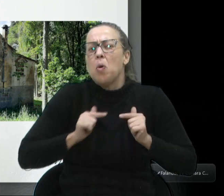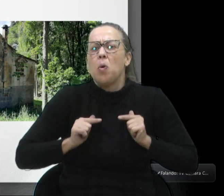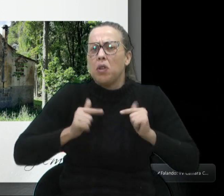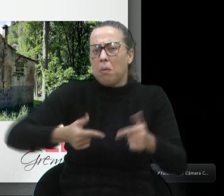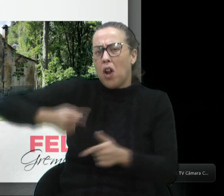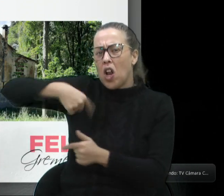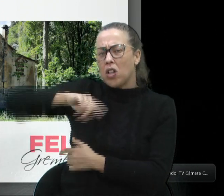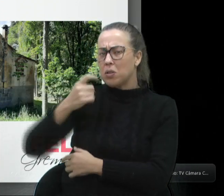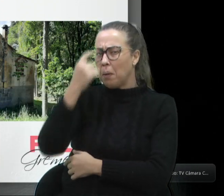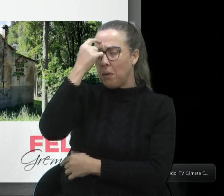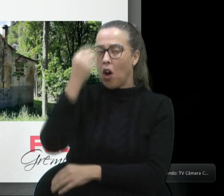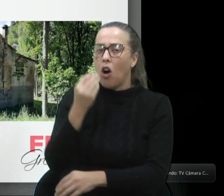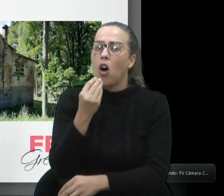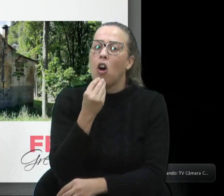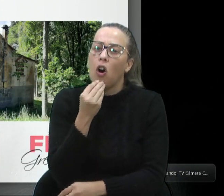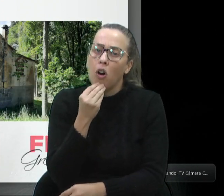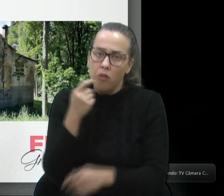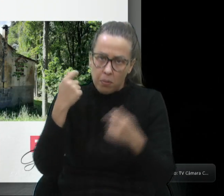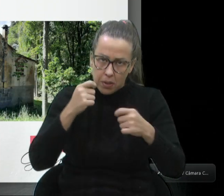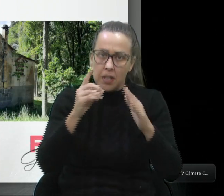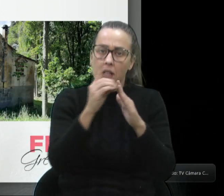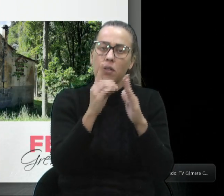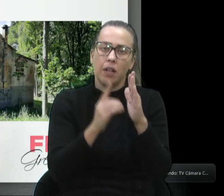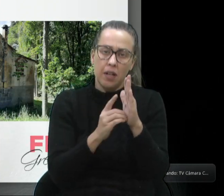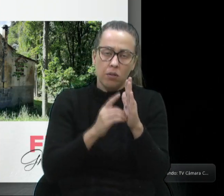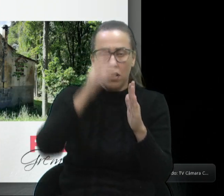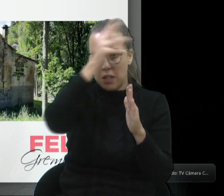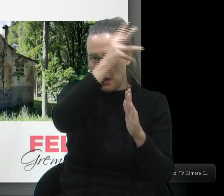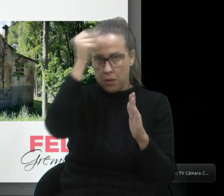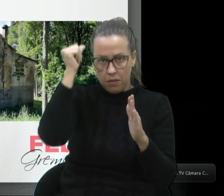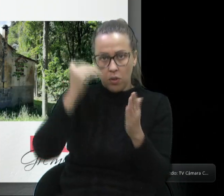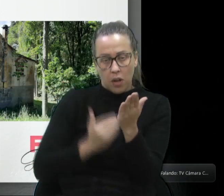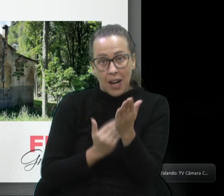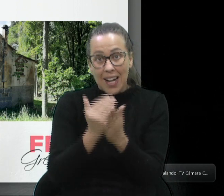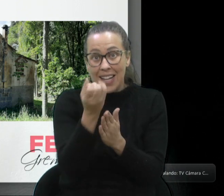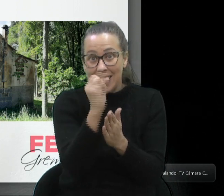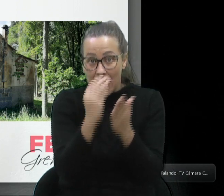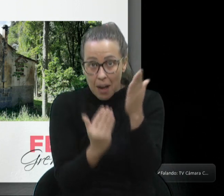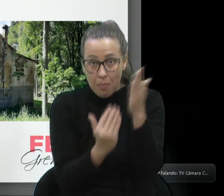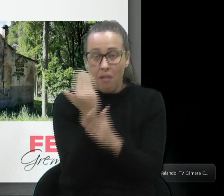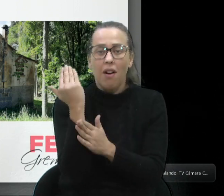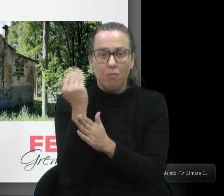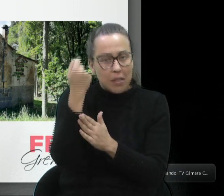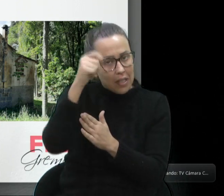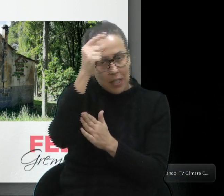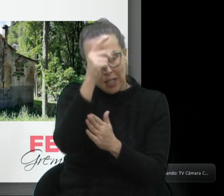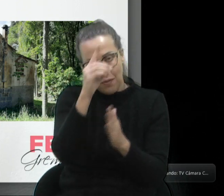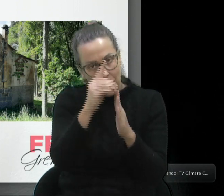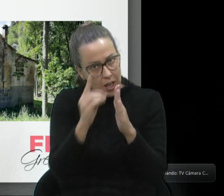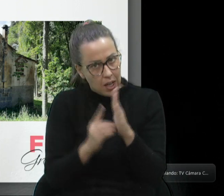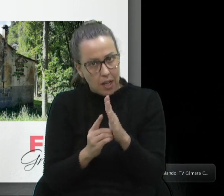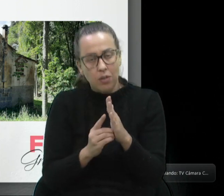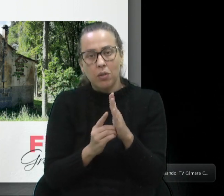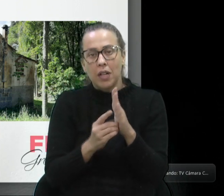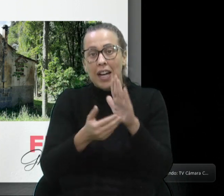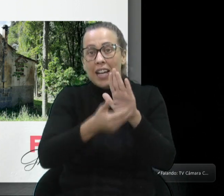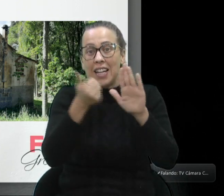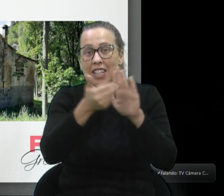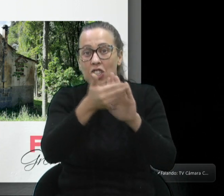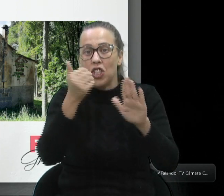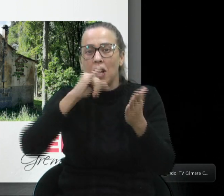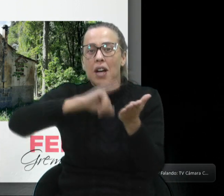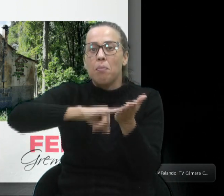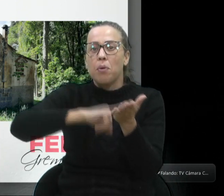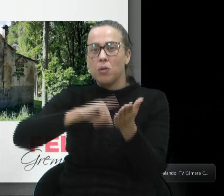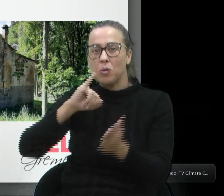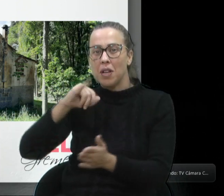que ela precisa ser atualizada com um decreto municipal, a partir da aprovação dela, com isenção de taxas de IPTU,